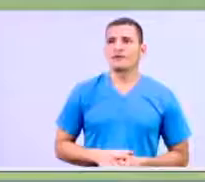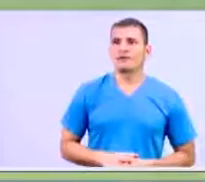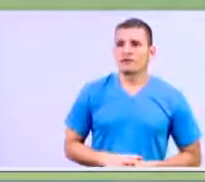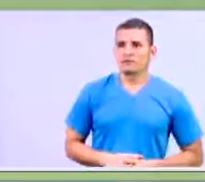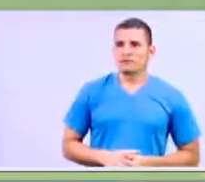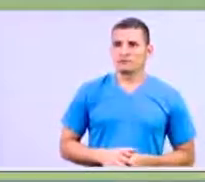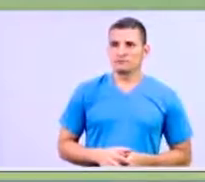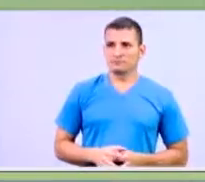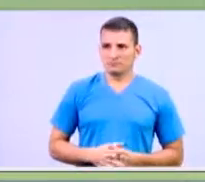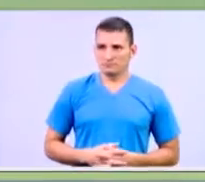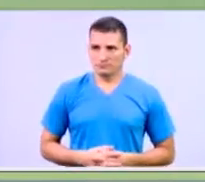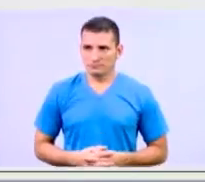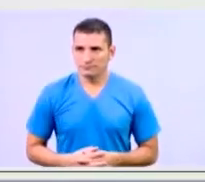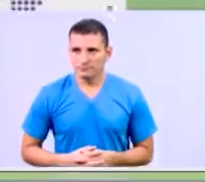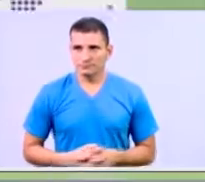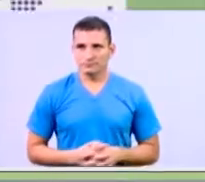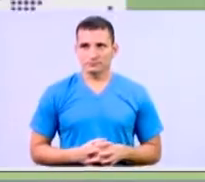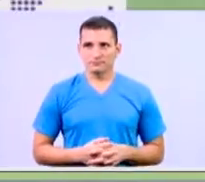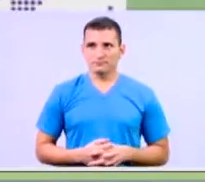na estrutura.